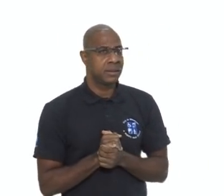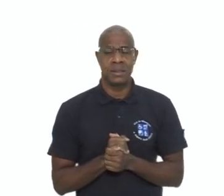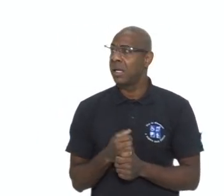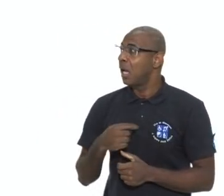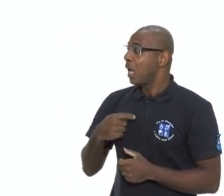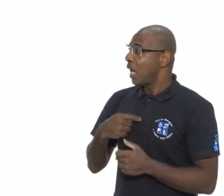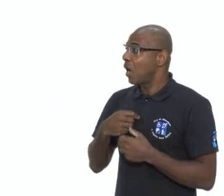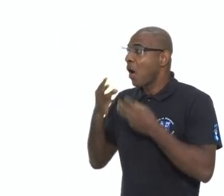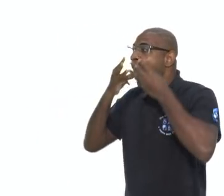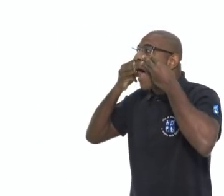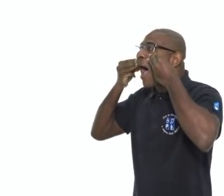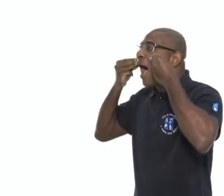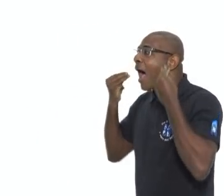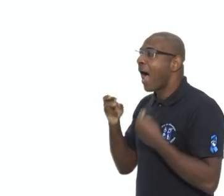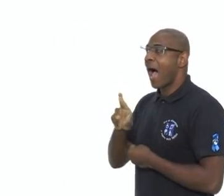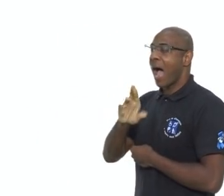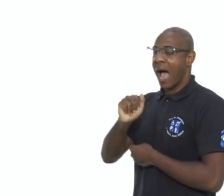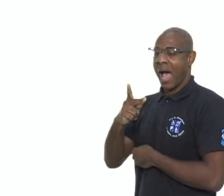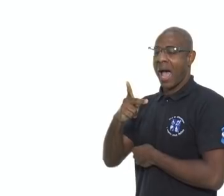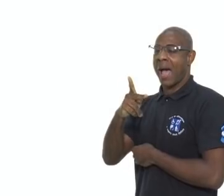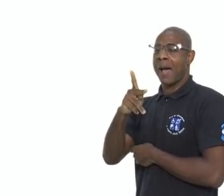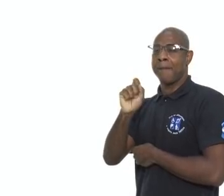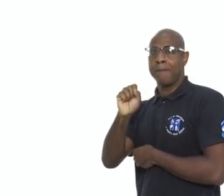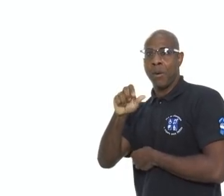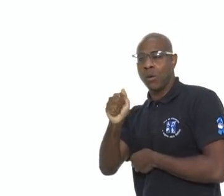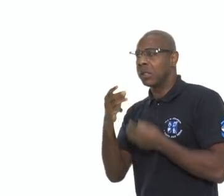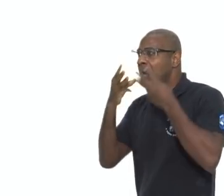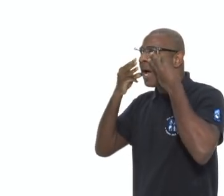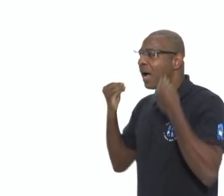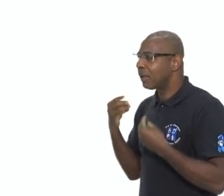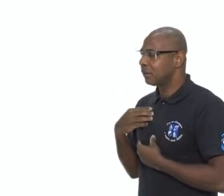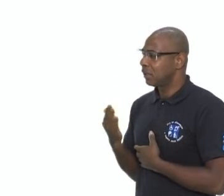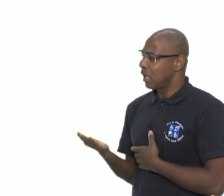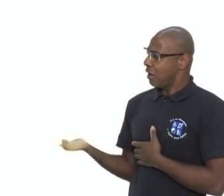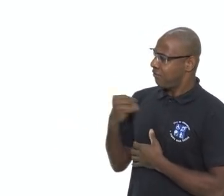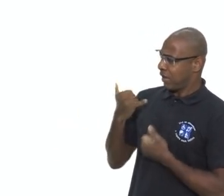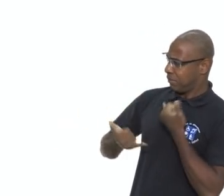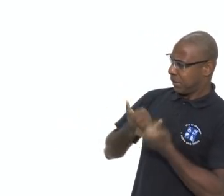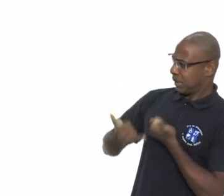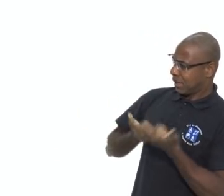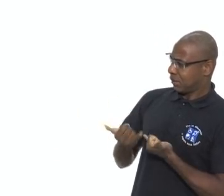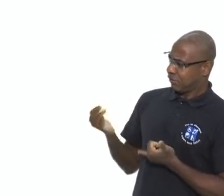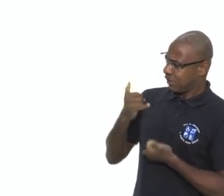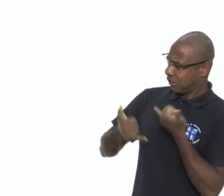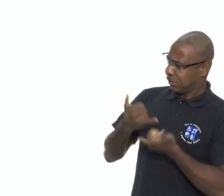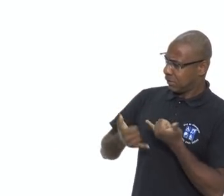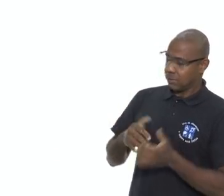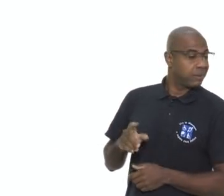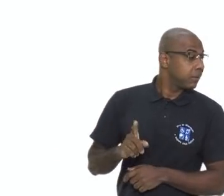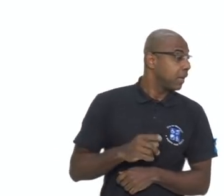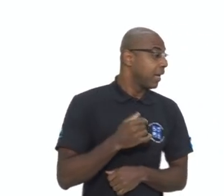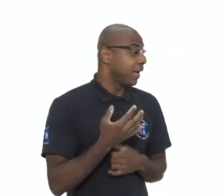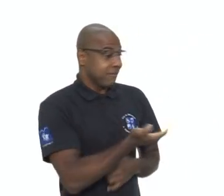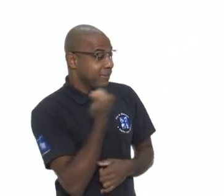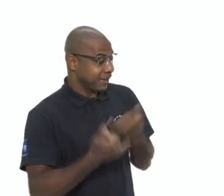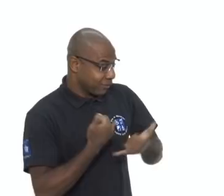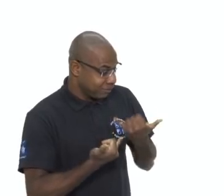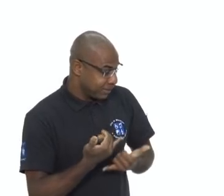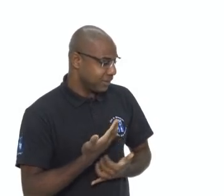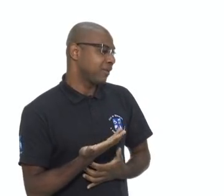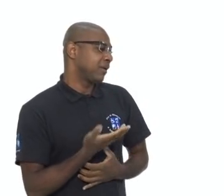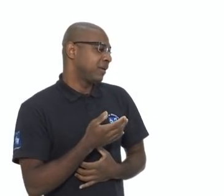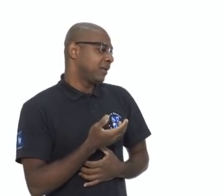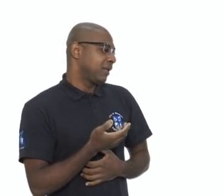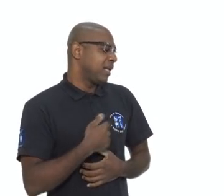Sou uma raposa, disse a raposa. Vem brincar comigo, propôs o príncipezinho. Estou tão